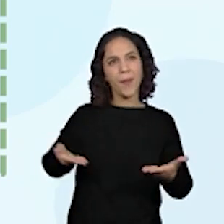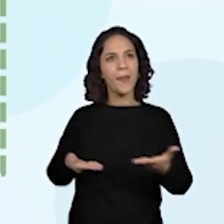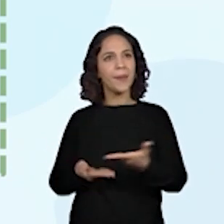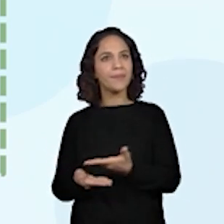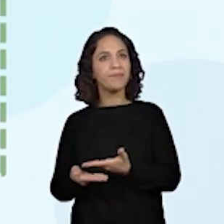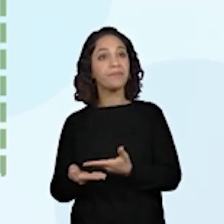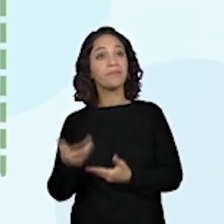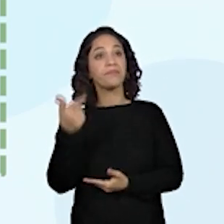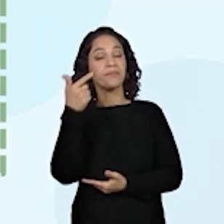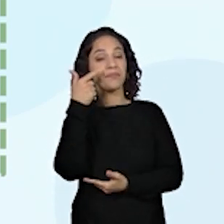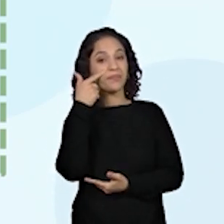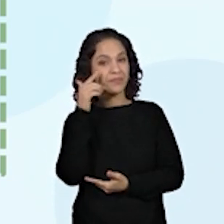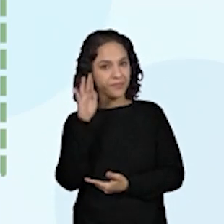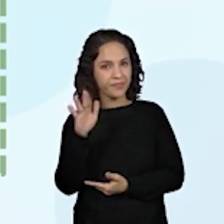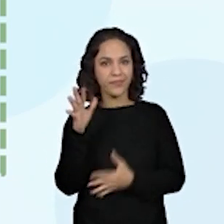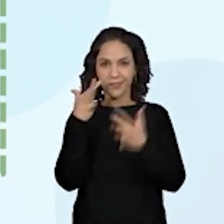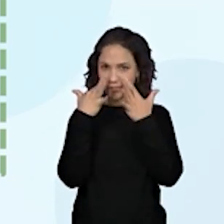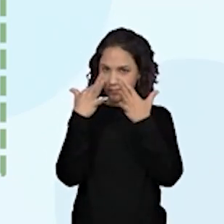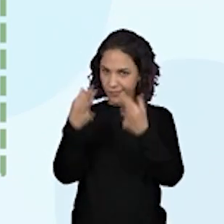Observem com atenção.